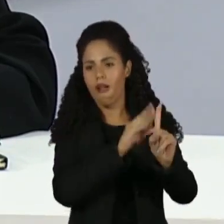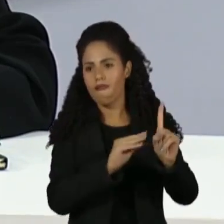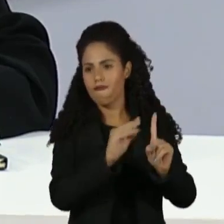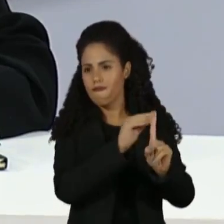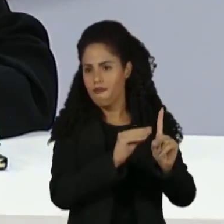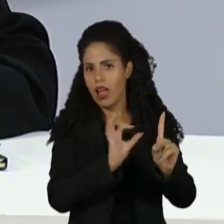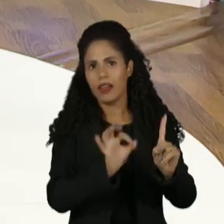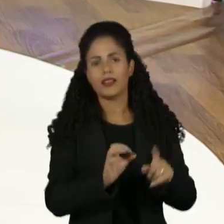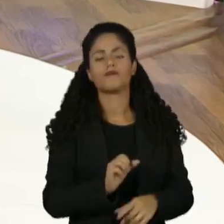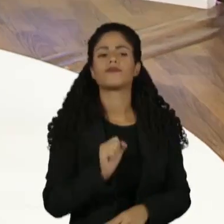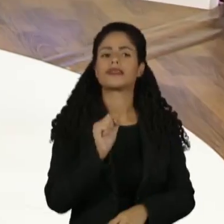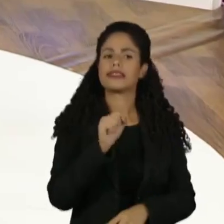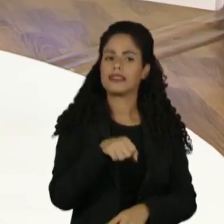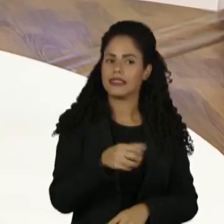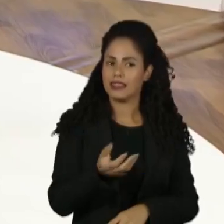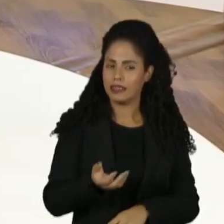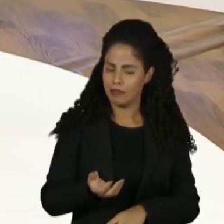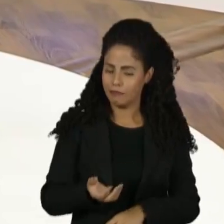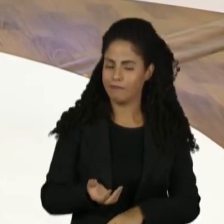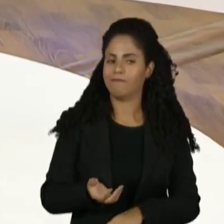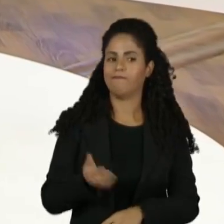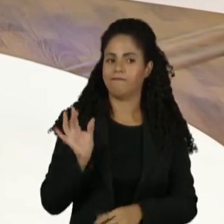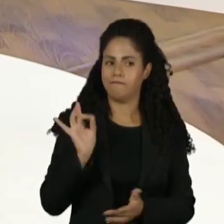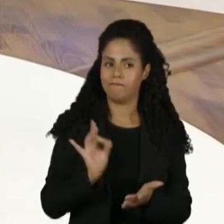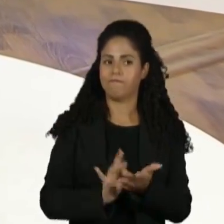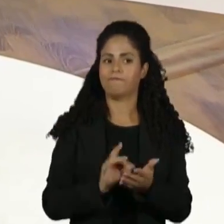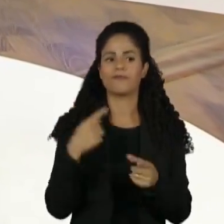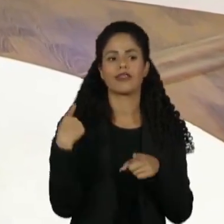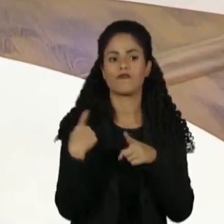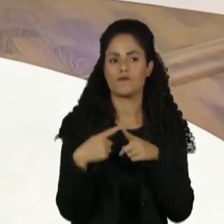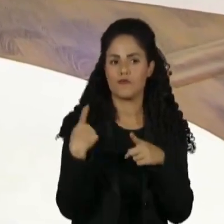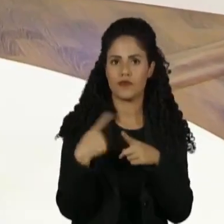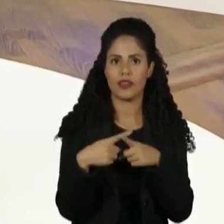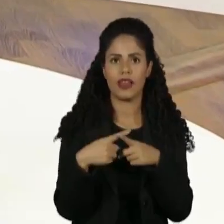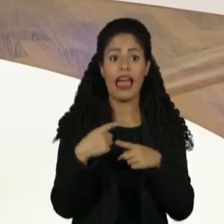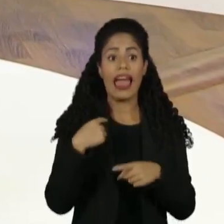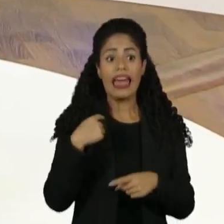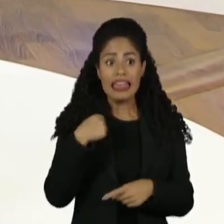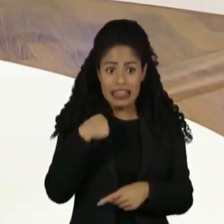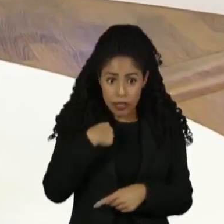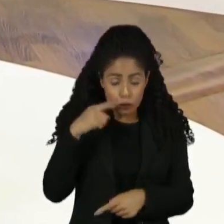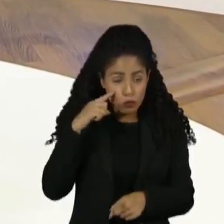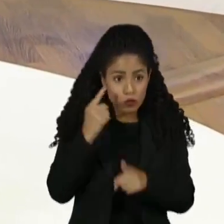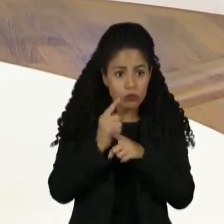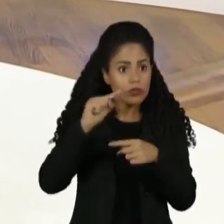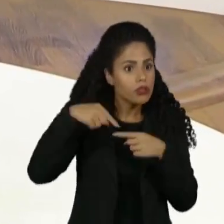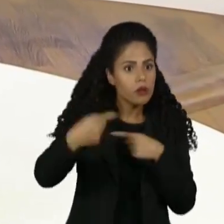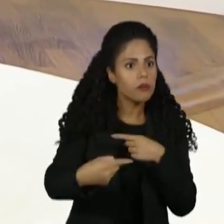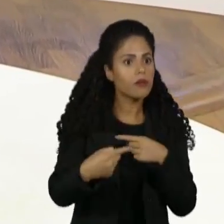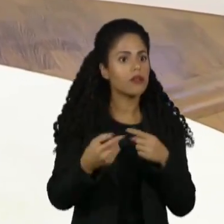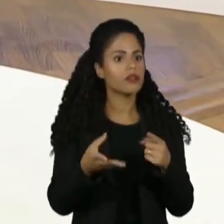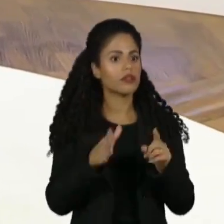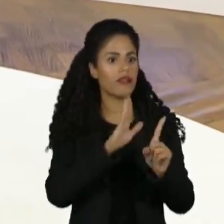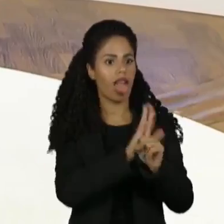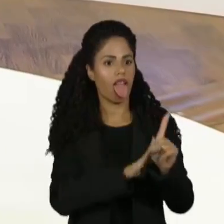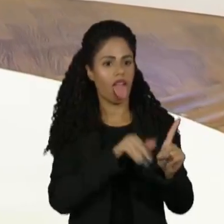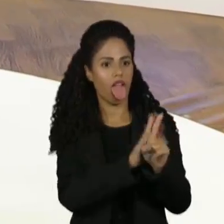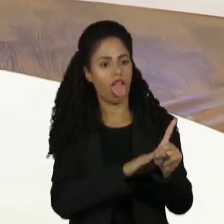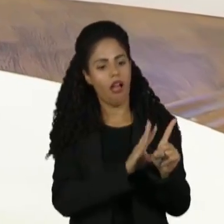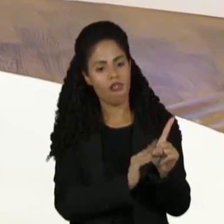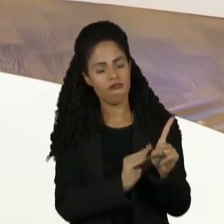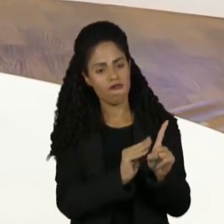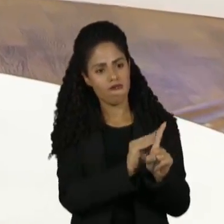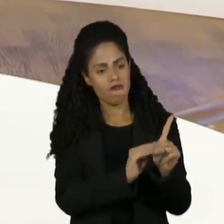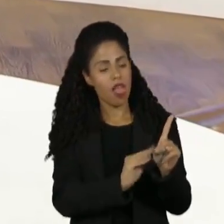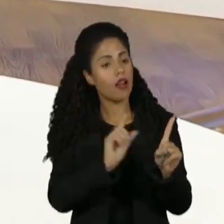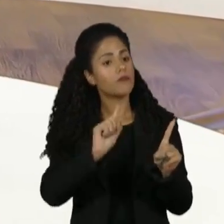bem característico, né, na verdade, porque... E eu só descobri que eu tinha sofrido um assédio